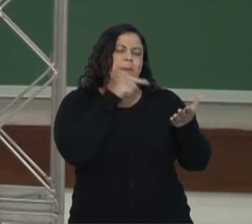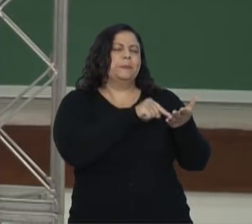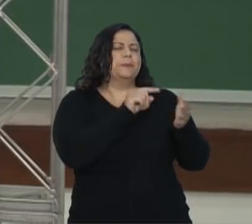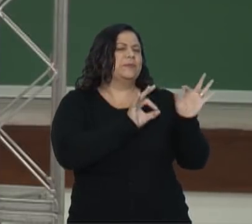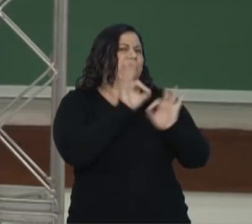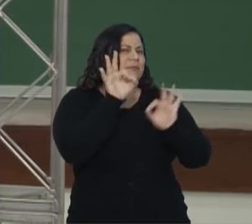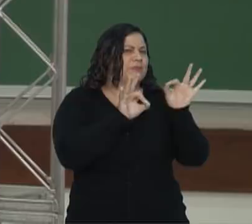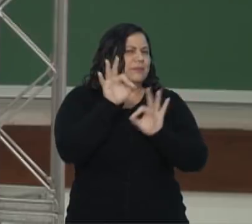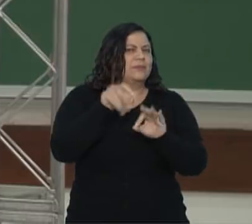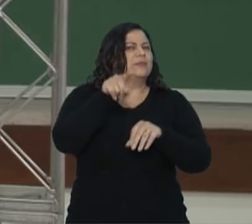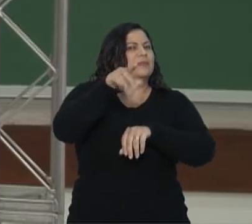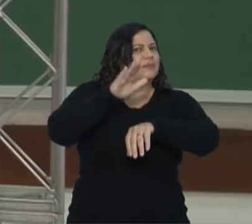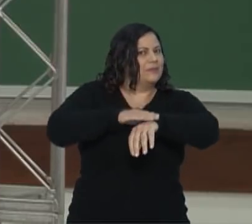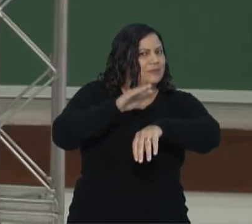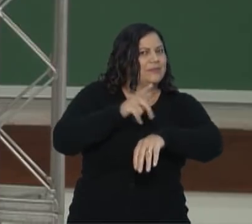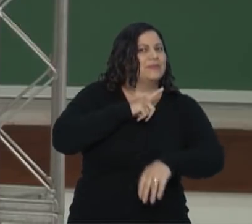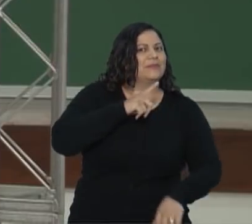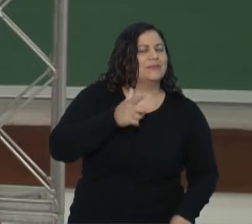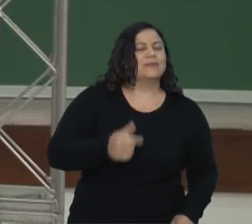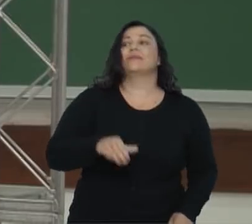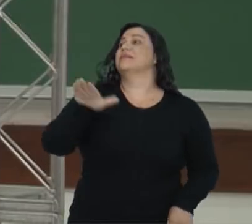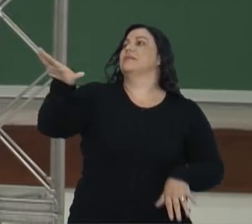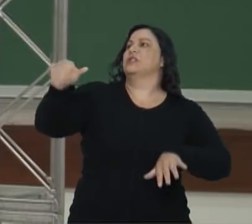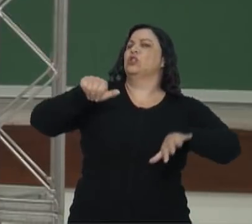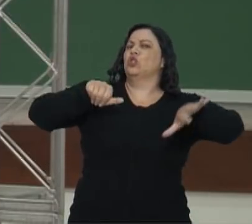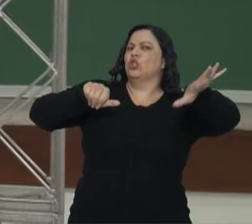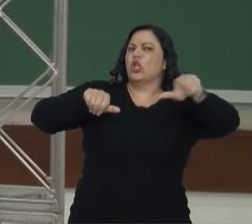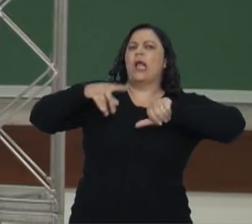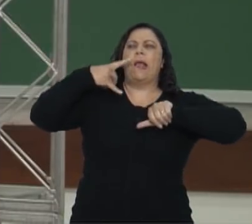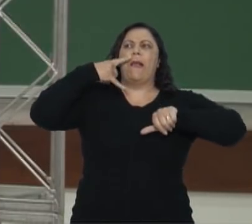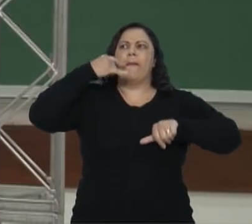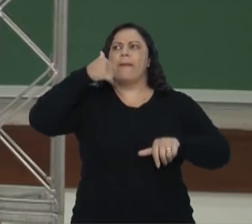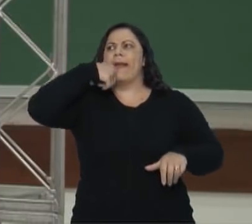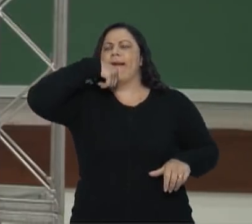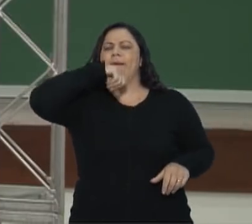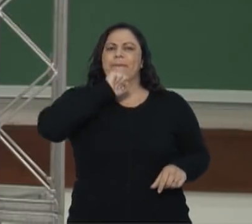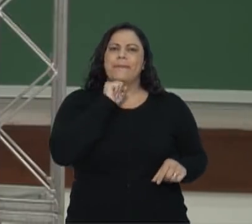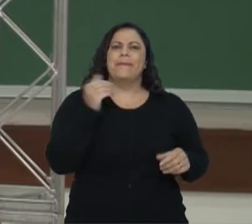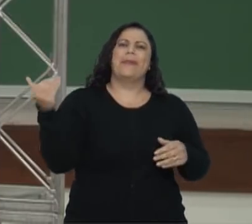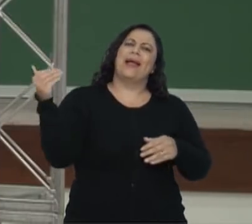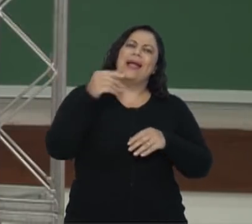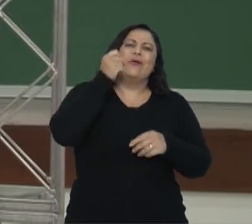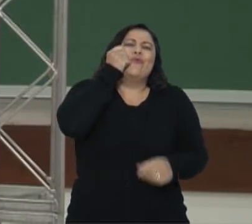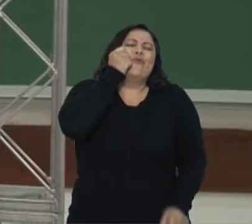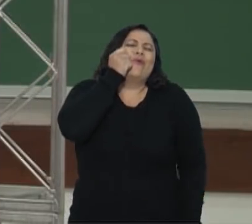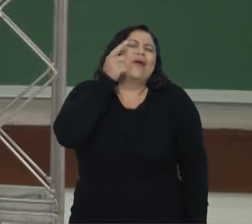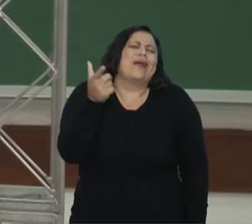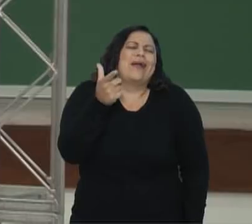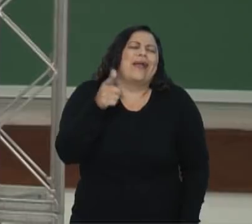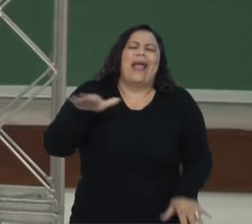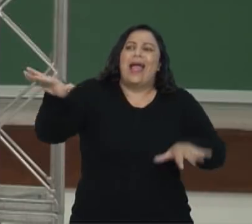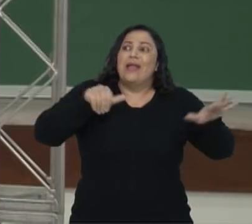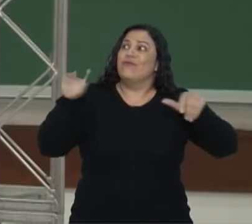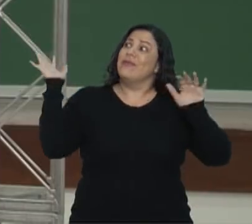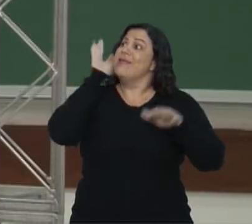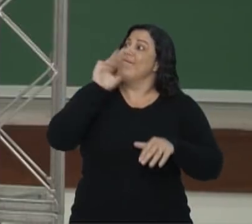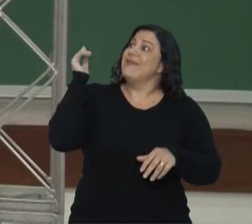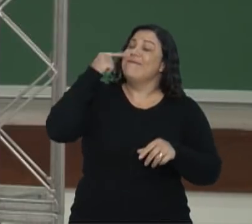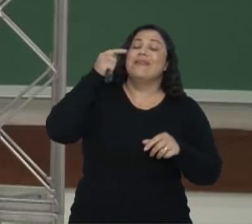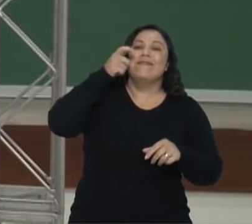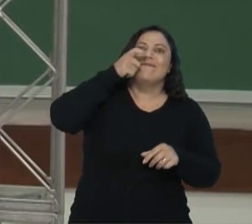que só vocês têm. Chamou a mãe, chamou o pai, chamou o gato para participar dessa aula. Eu adoro quando vocês chamam todo mundo para participar